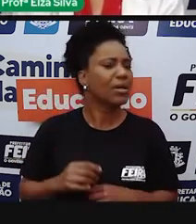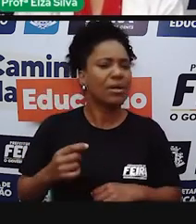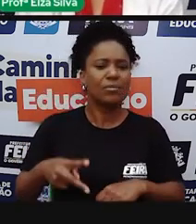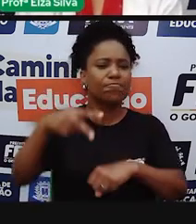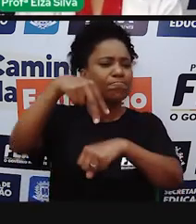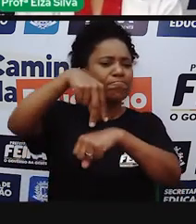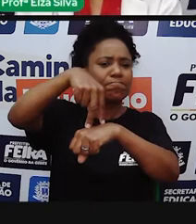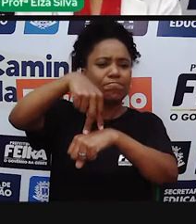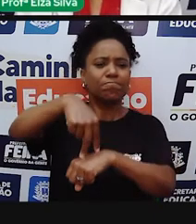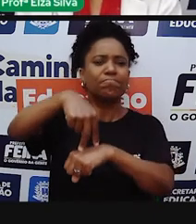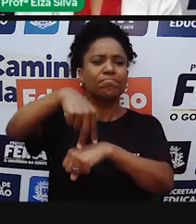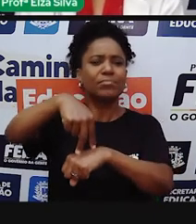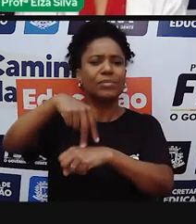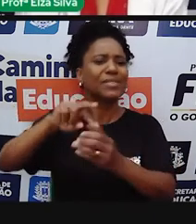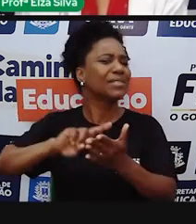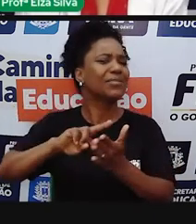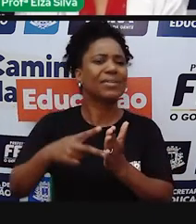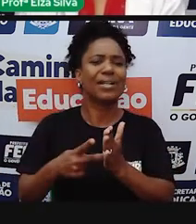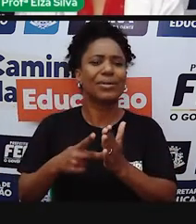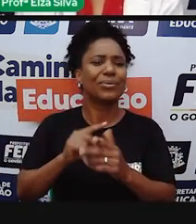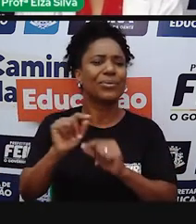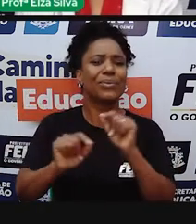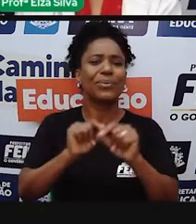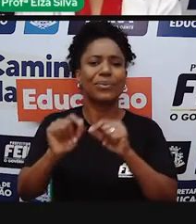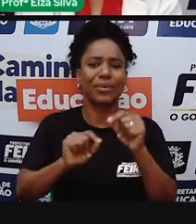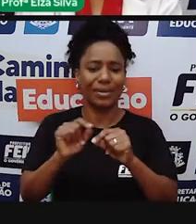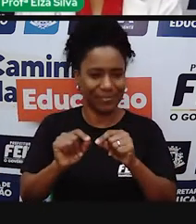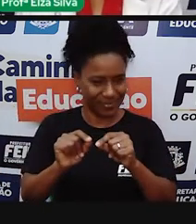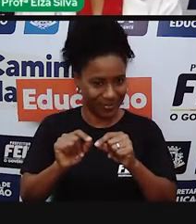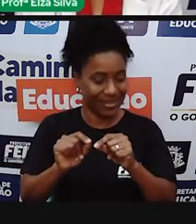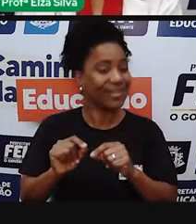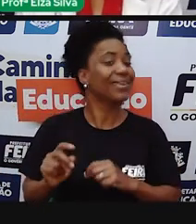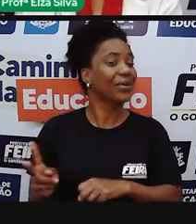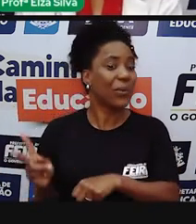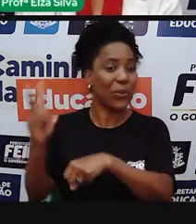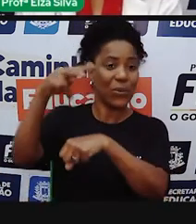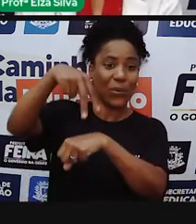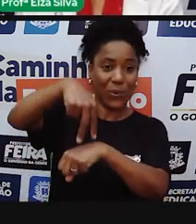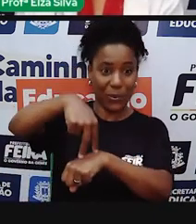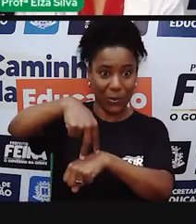pódio olímpico, o que nós temos esse ano de novidade?